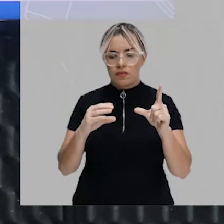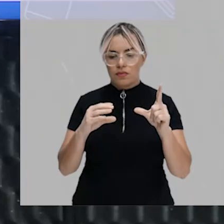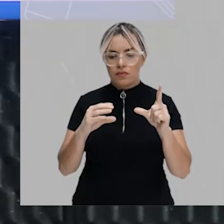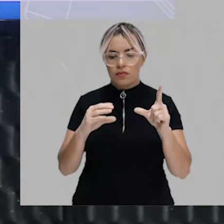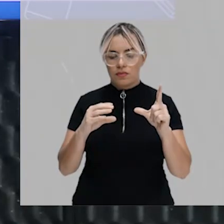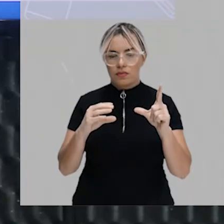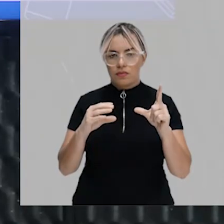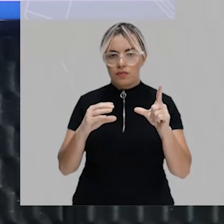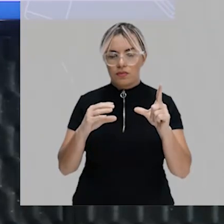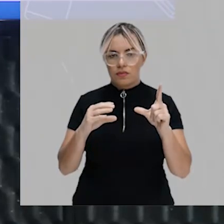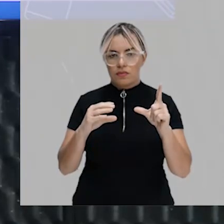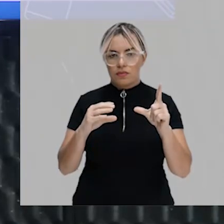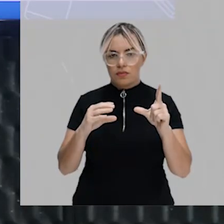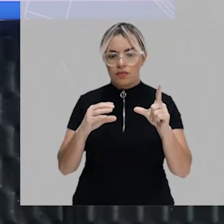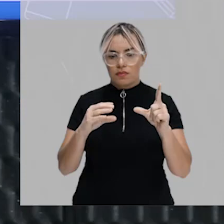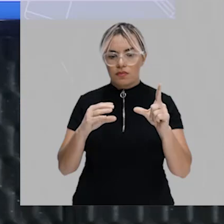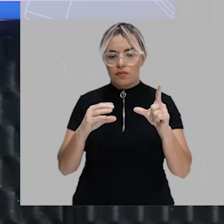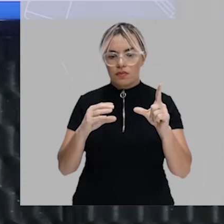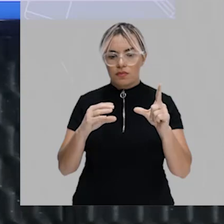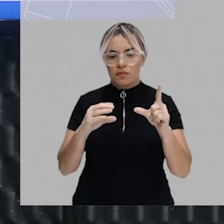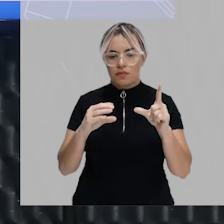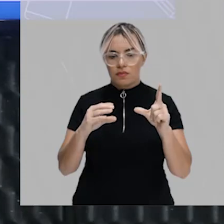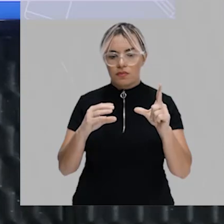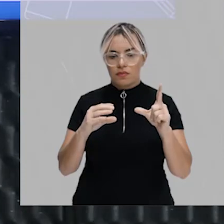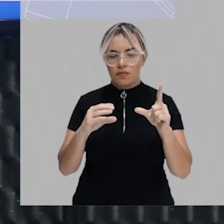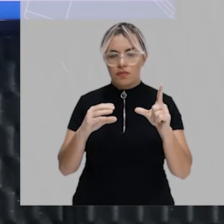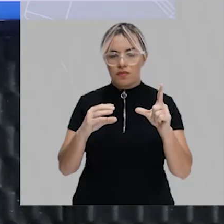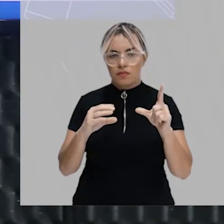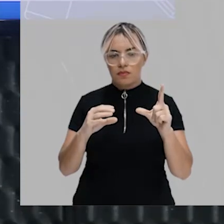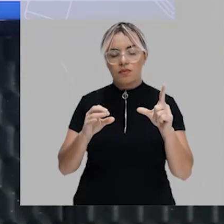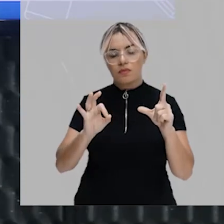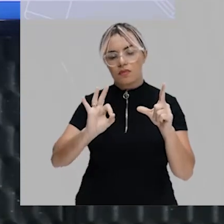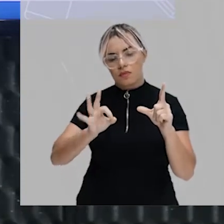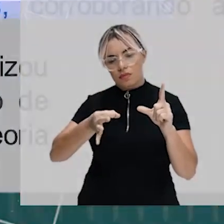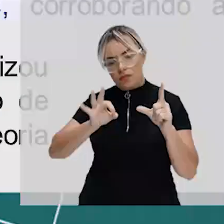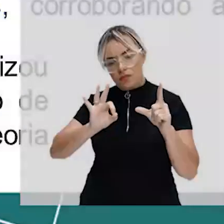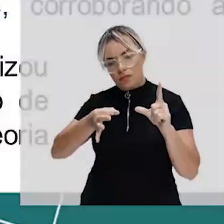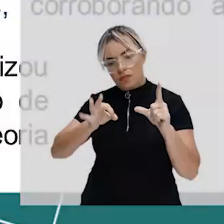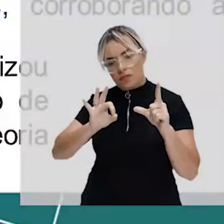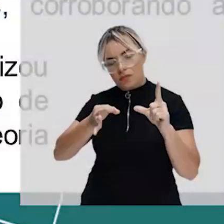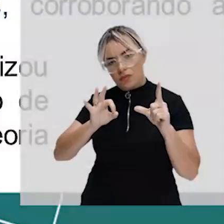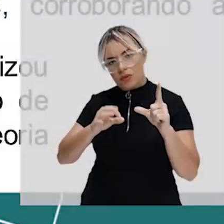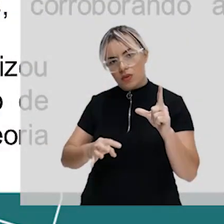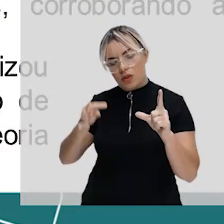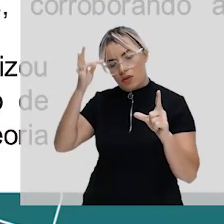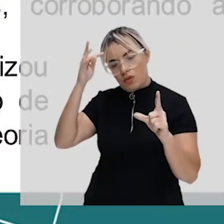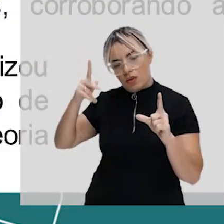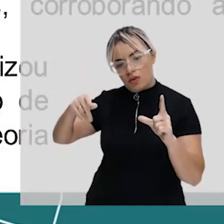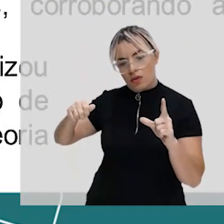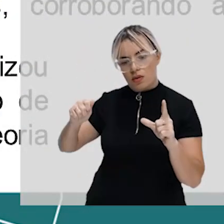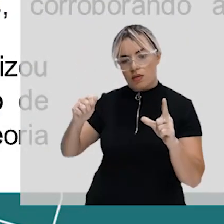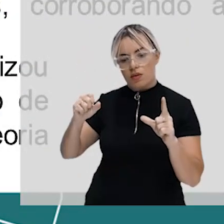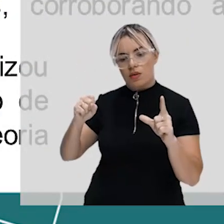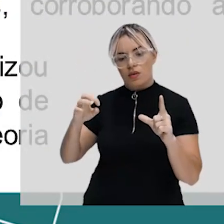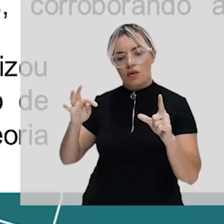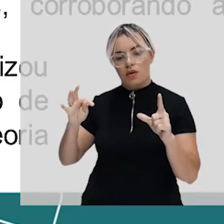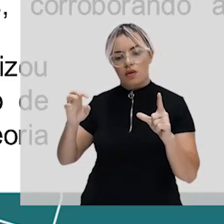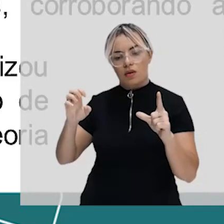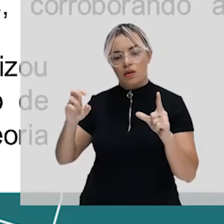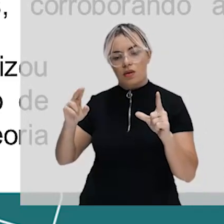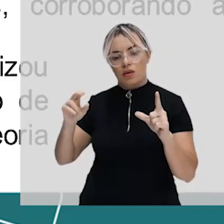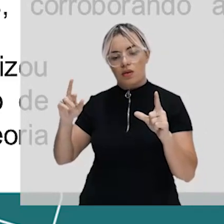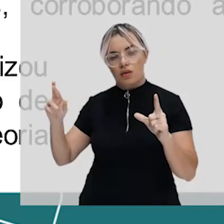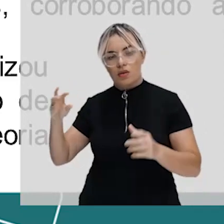abiogênese era uma teoria equivocada, com certeza. Ele utilizou, por meio do seu experimento,